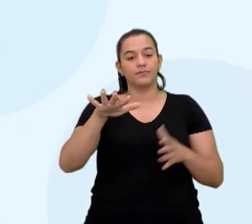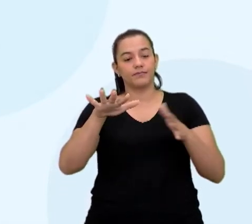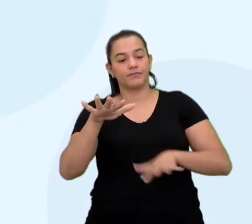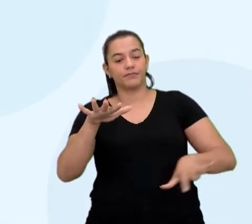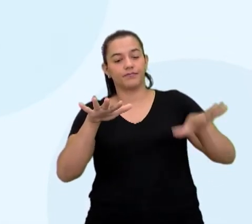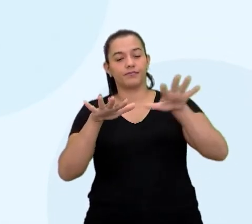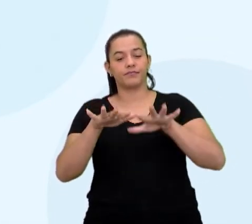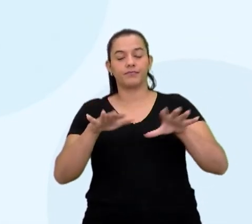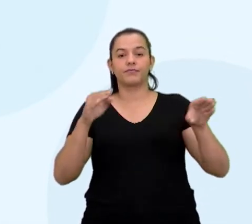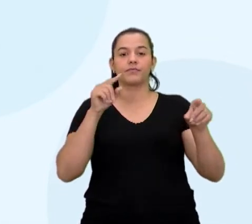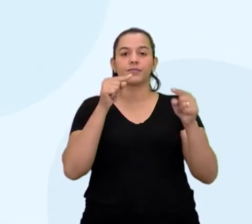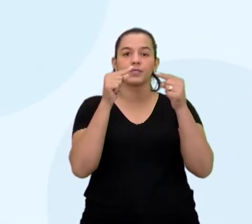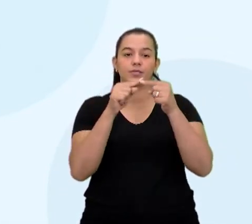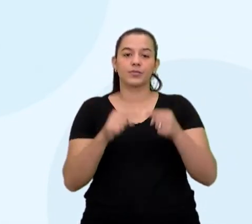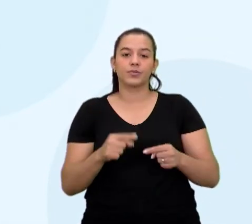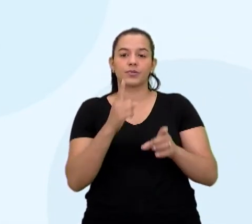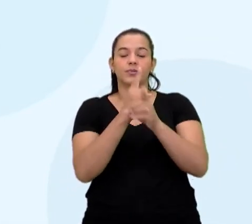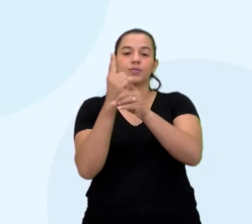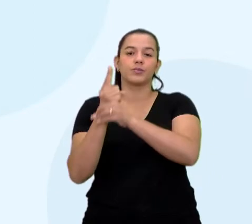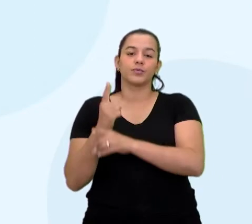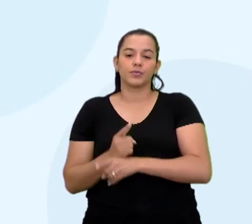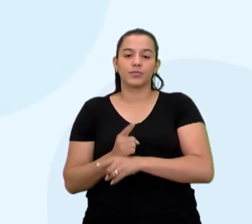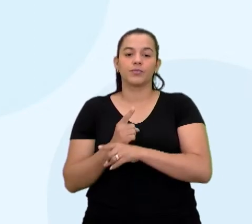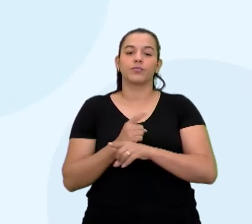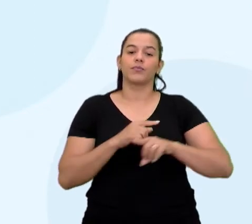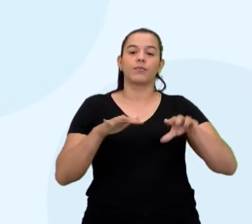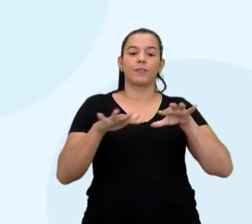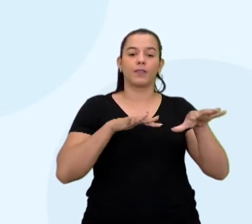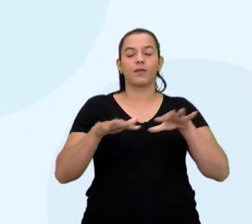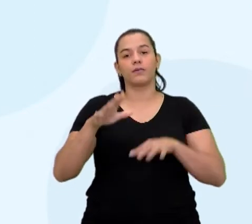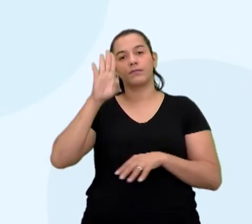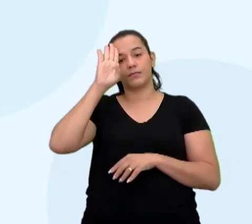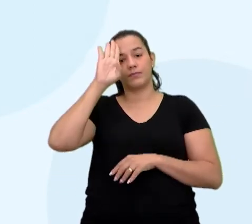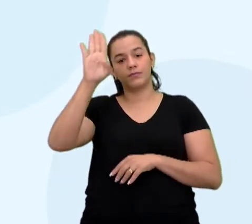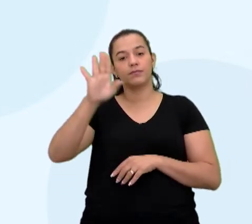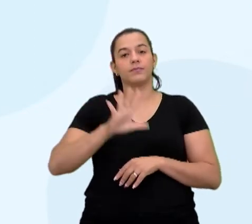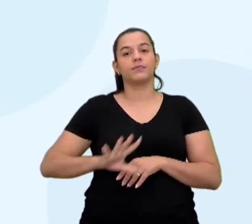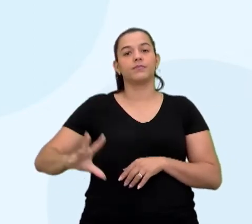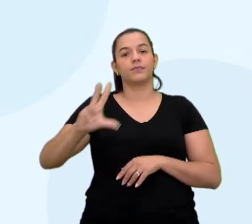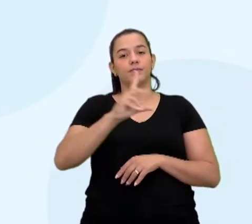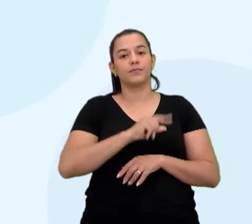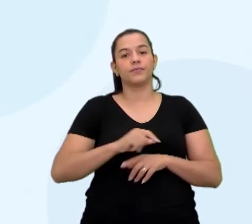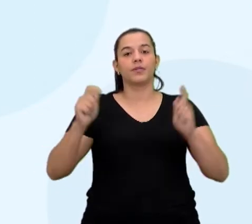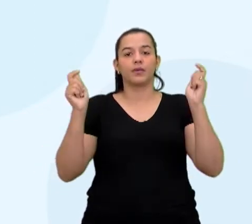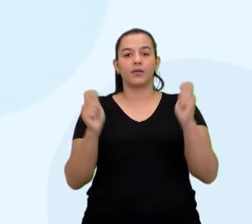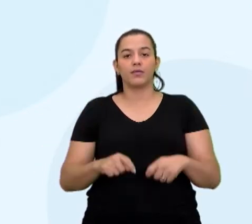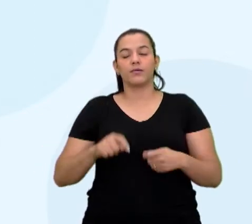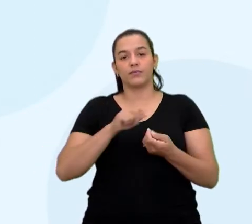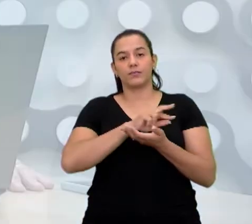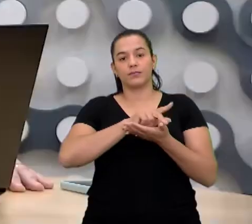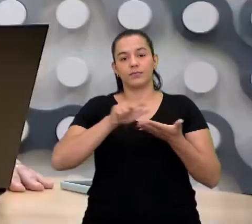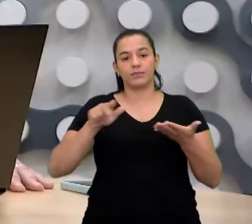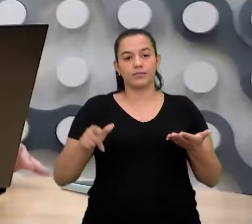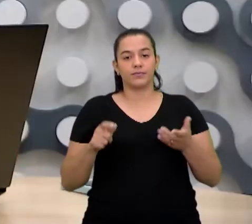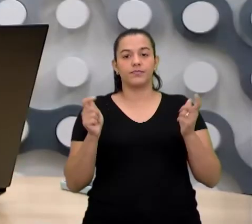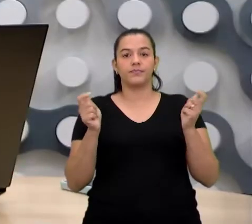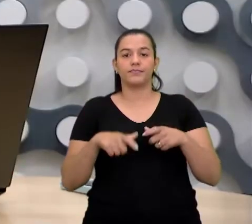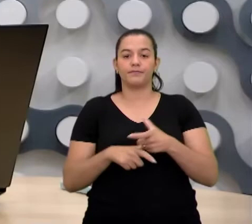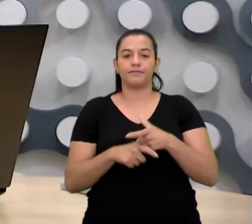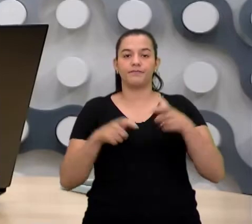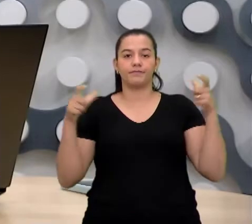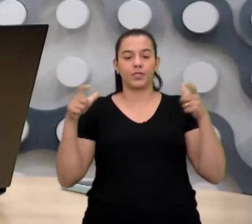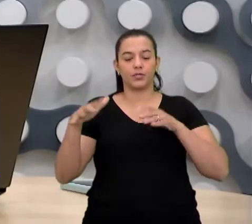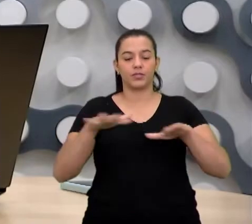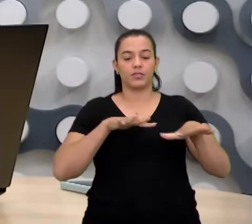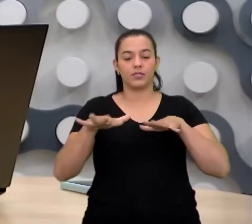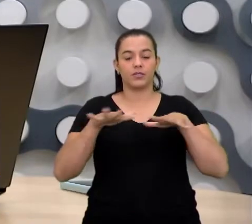de encontros e afastamentos de placas, principalmente no Círculo do Fogo, são as regiões que propiciam, né, maior